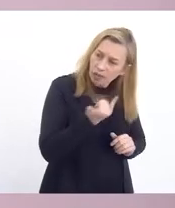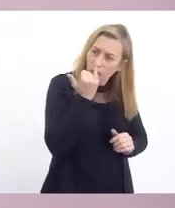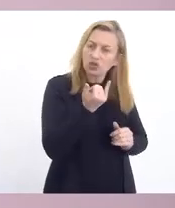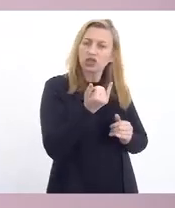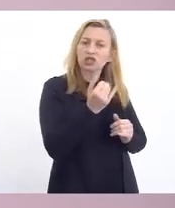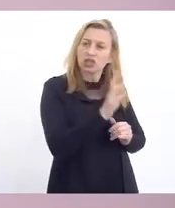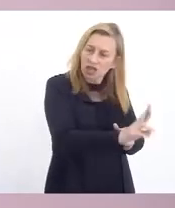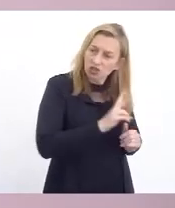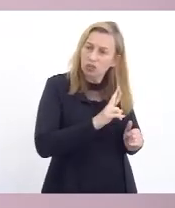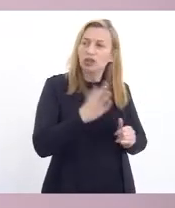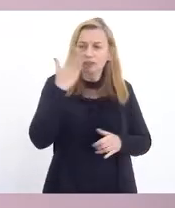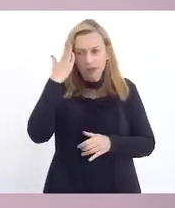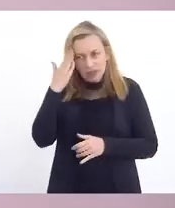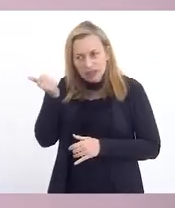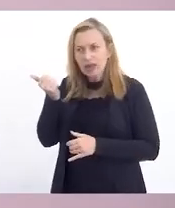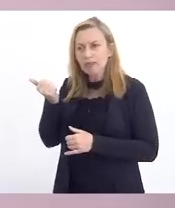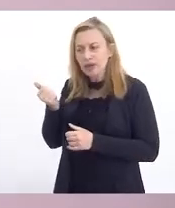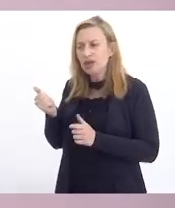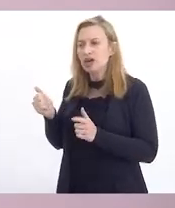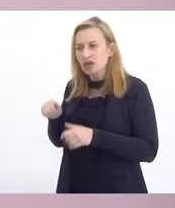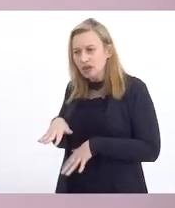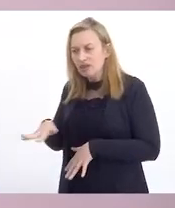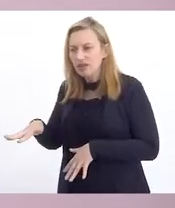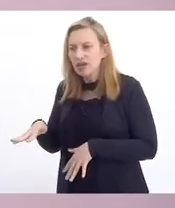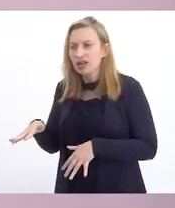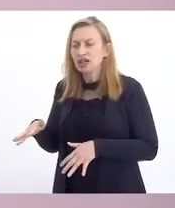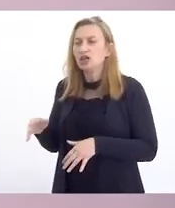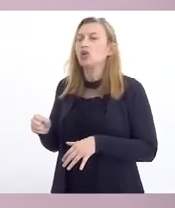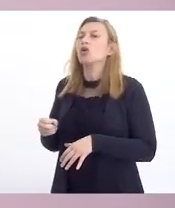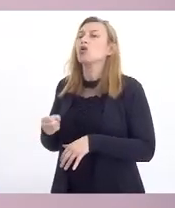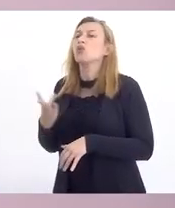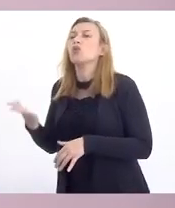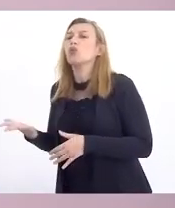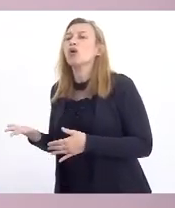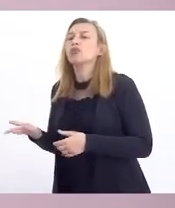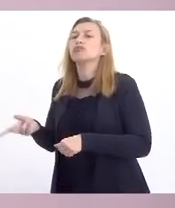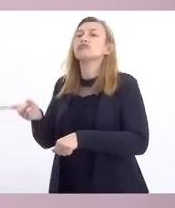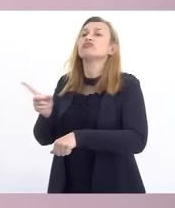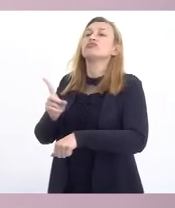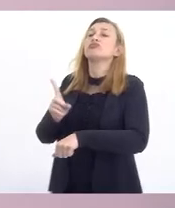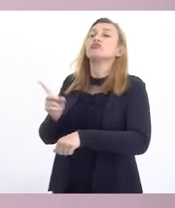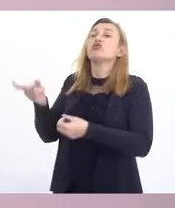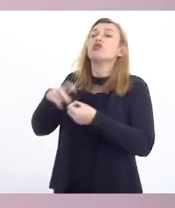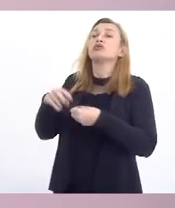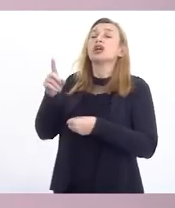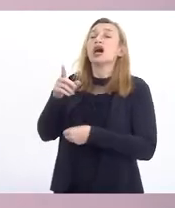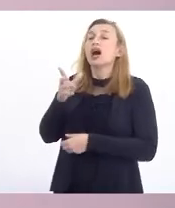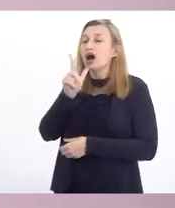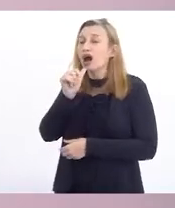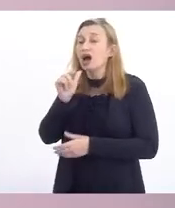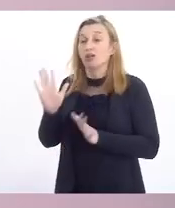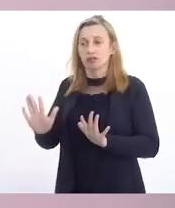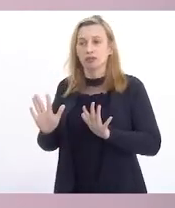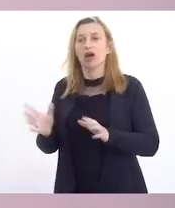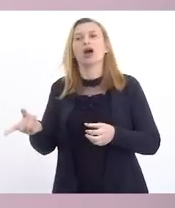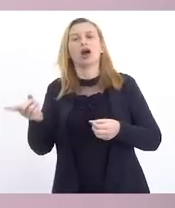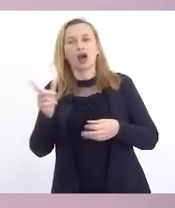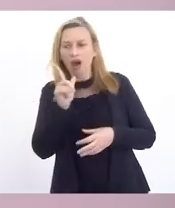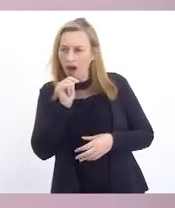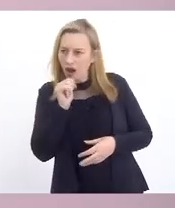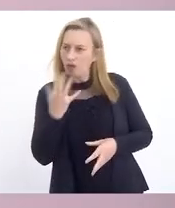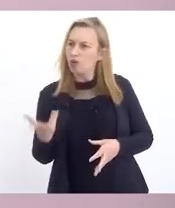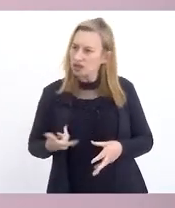precisa saber quando vai ter água de novo. Se a gente fica sem água, a gente precisa saber quando vai ter. A água tem que vir com qualidade, sim, essa